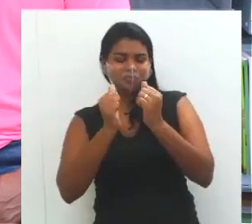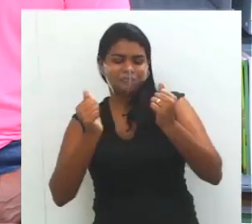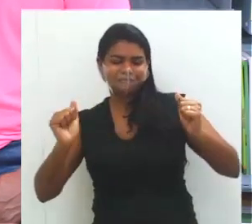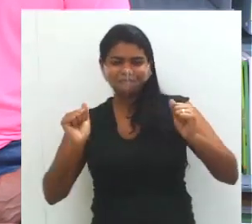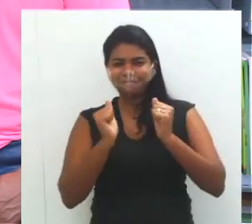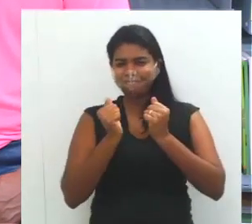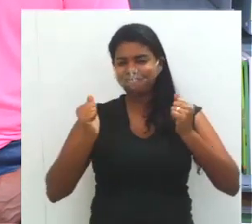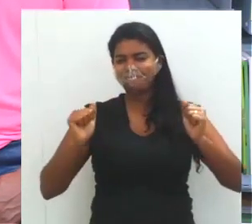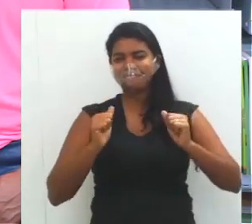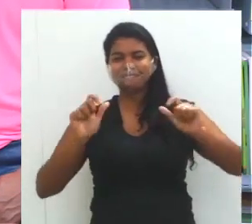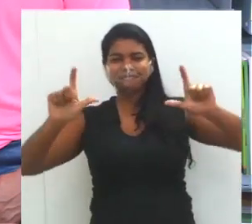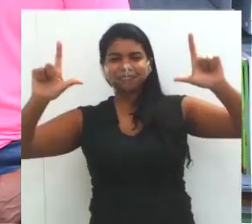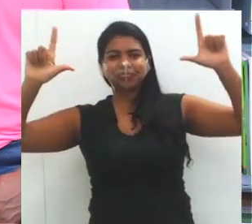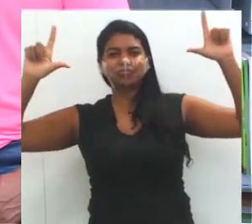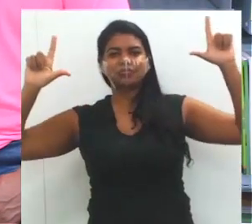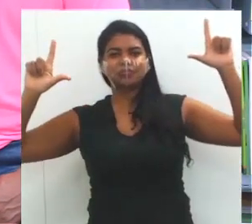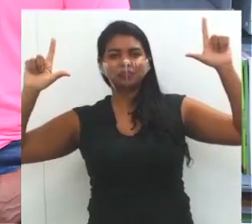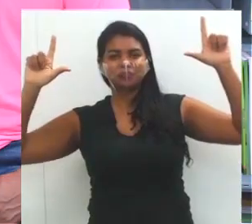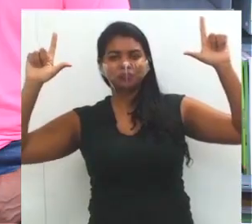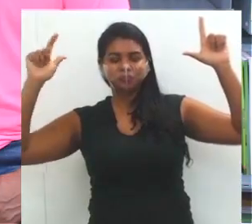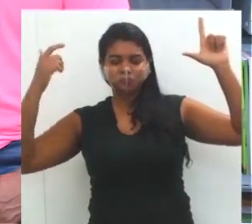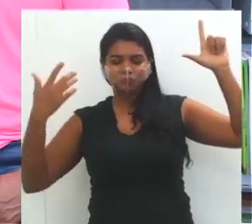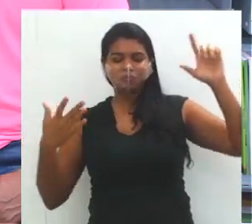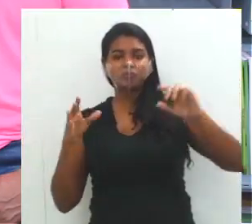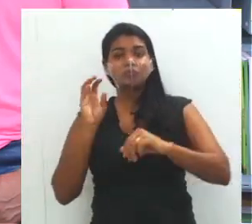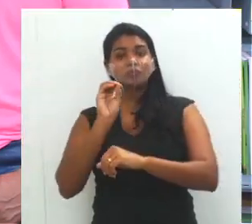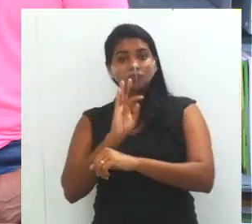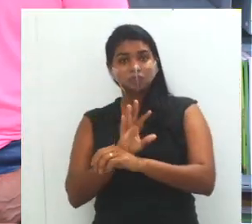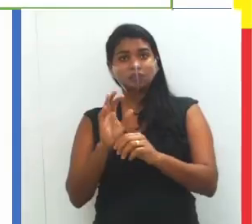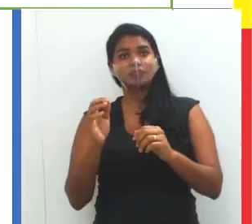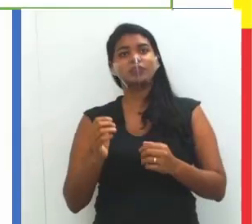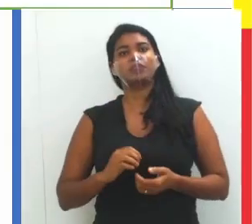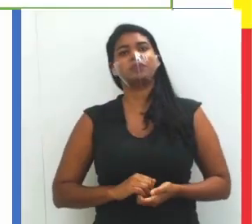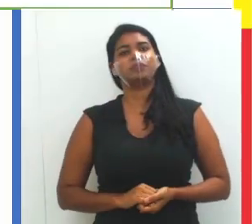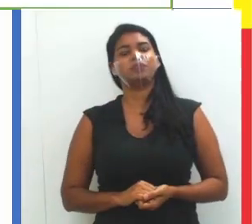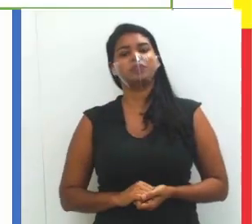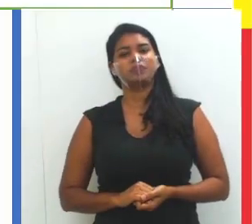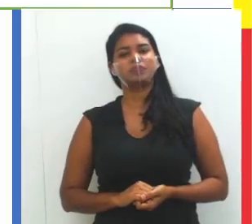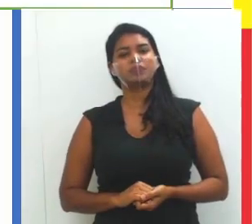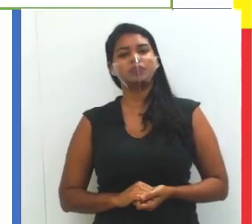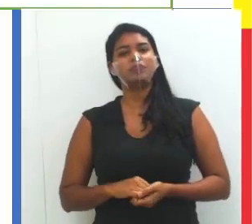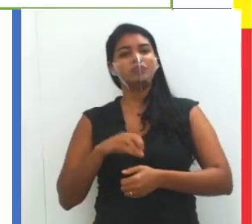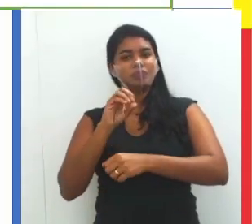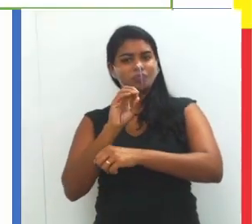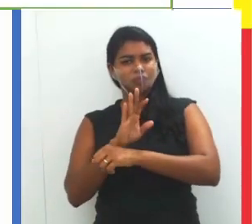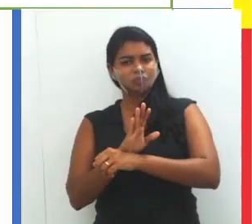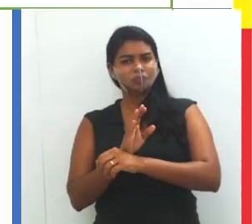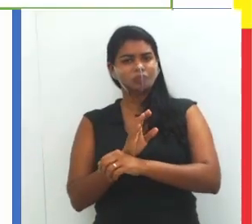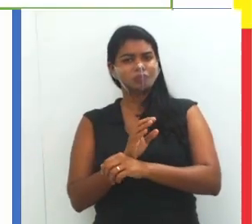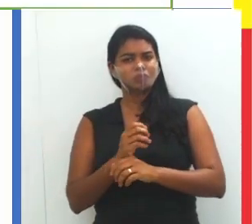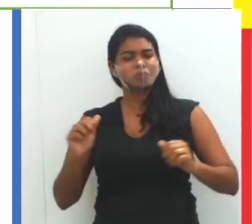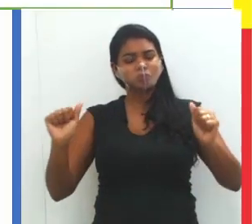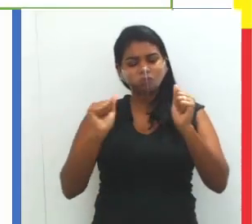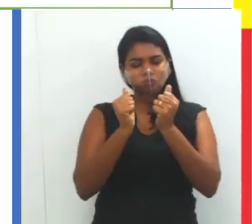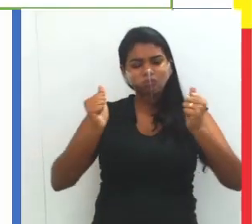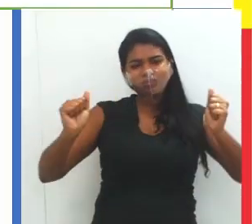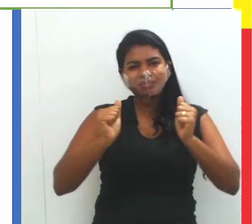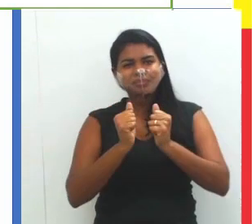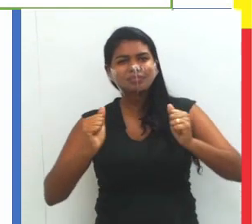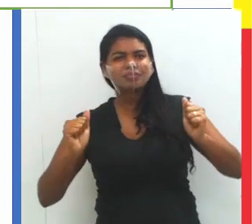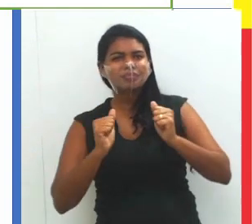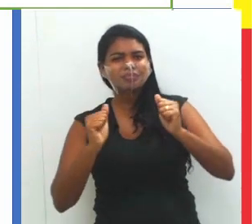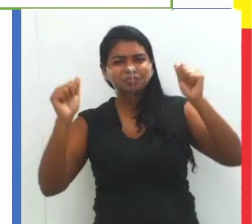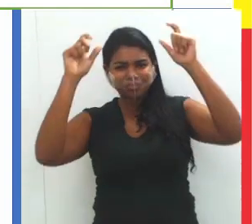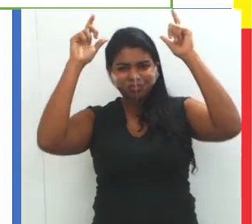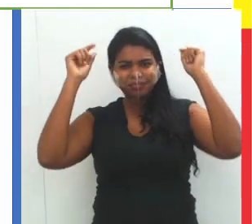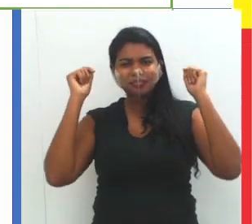tela aqui, Samuel, professor Samuel, uma foto de Luiz Gonzaga. Luiz Gonzaga já aí com todo